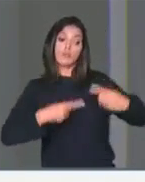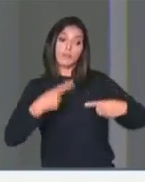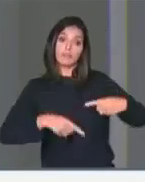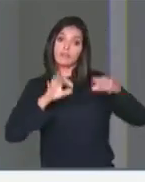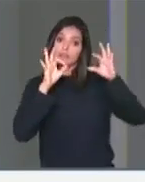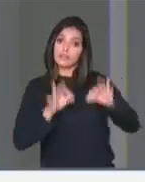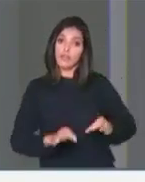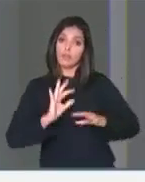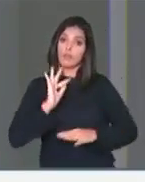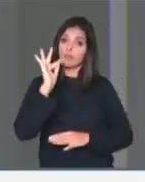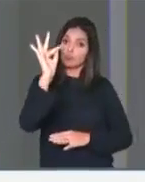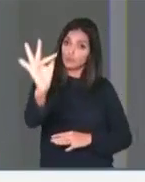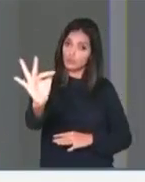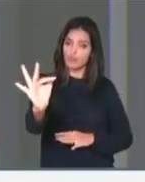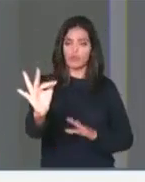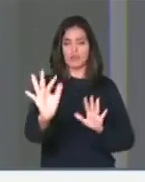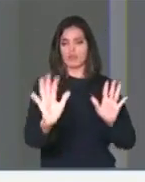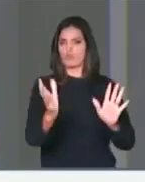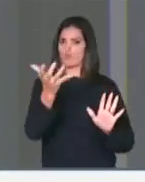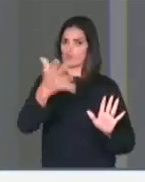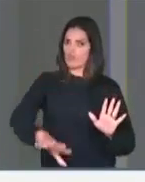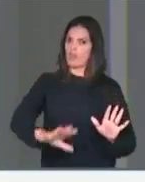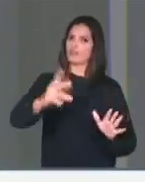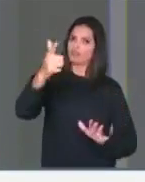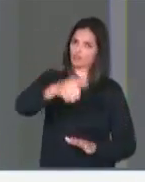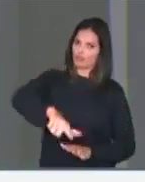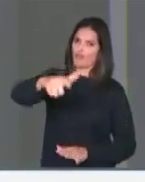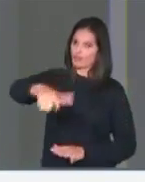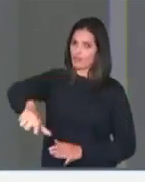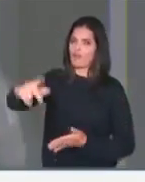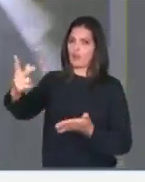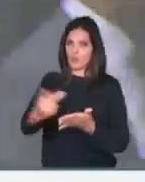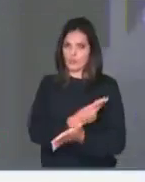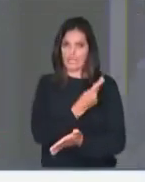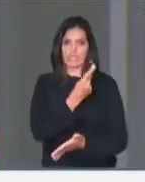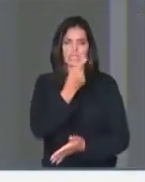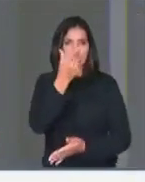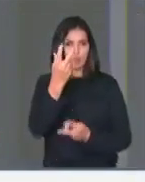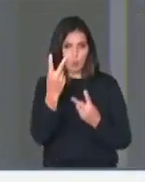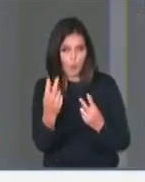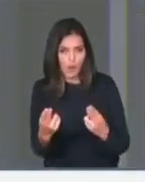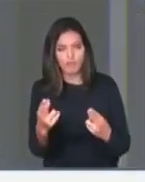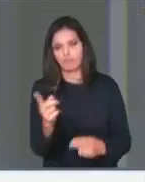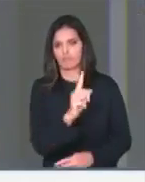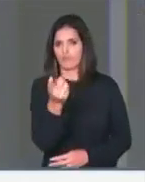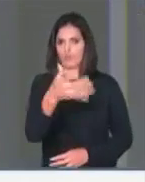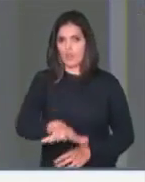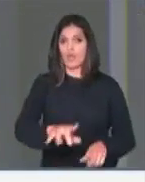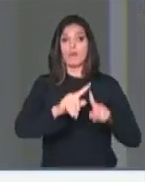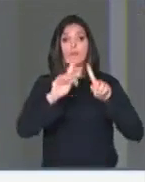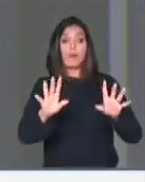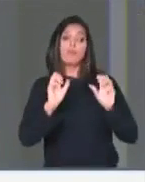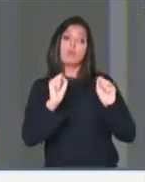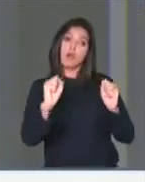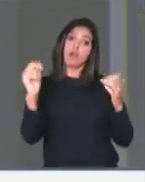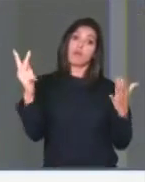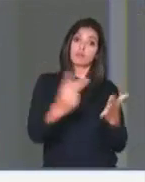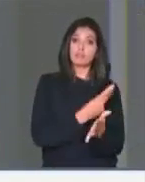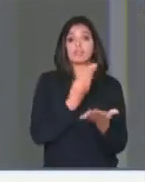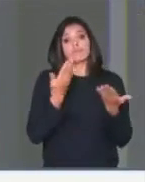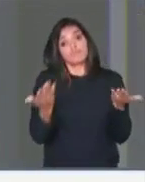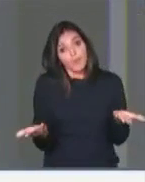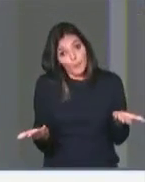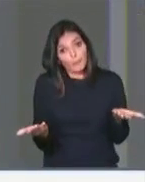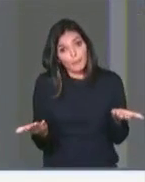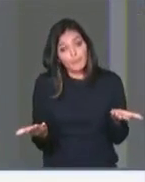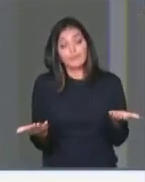como esse não que eu queira que futuro estados como esse aconteça aqui nessa casa mas é provável é possível que isso